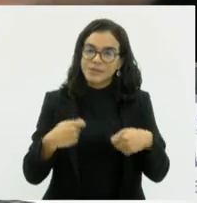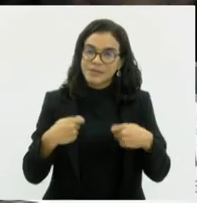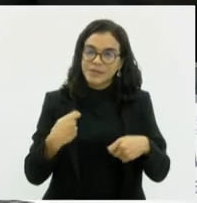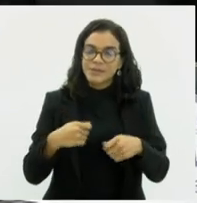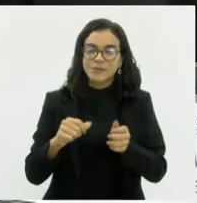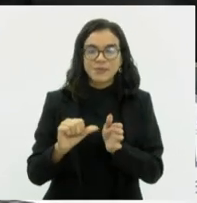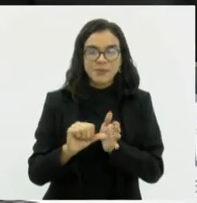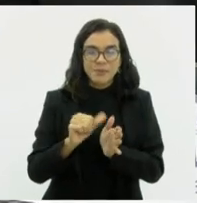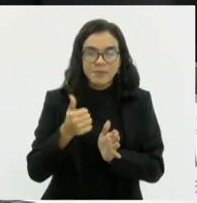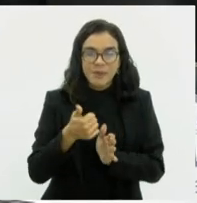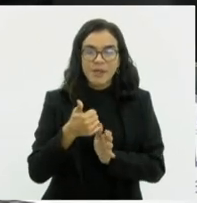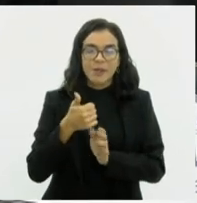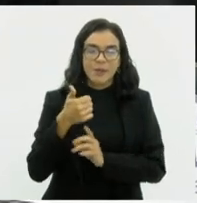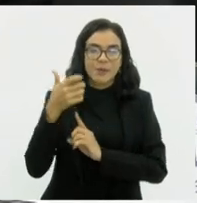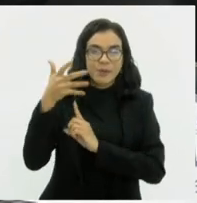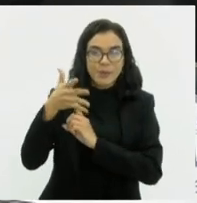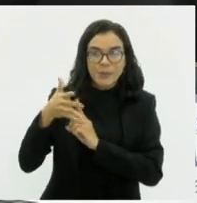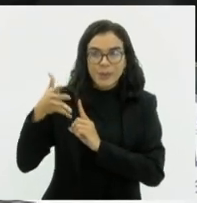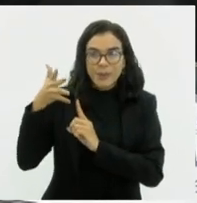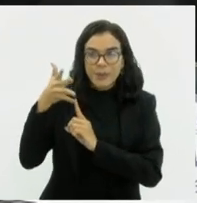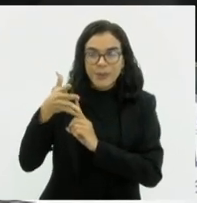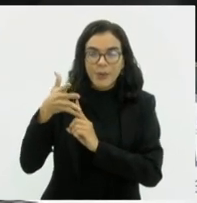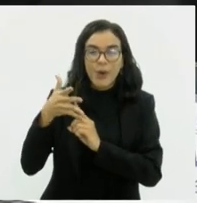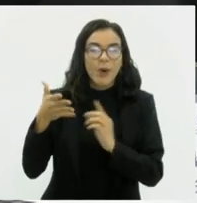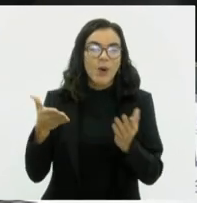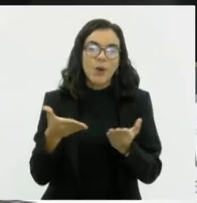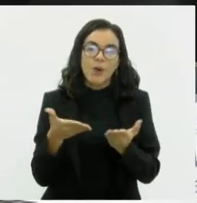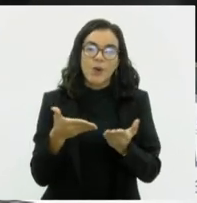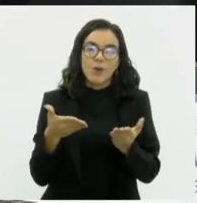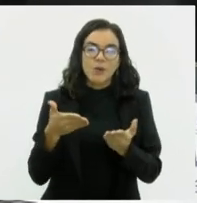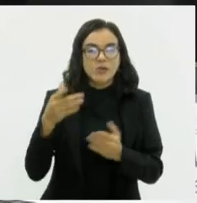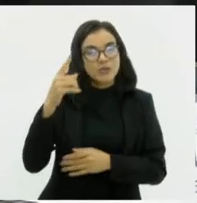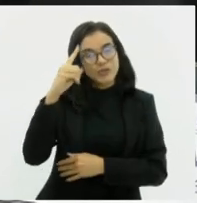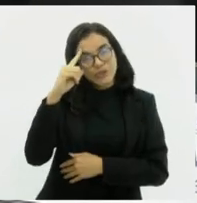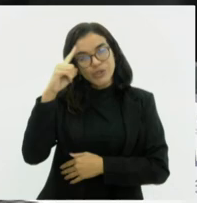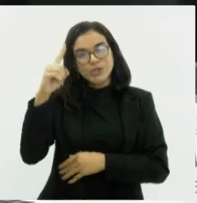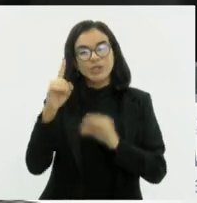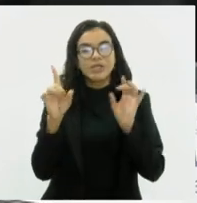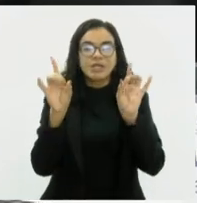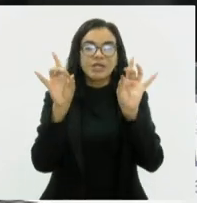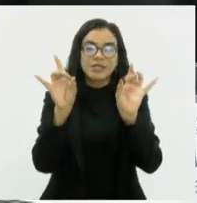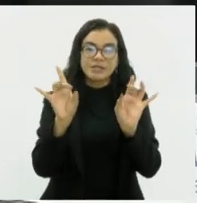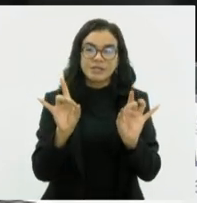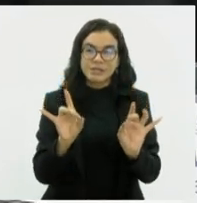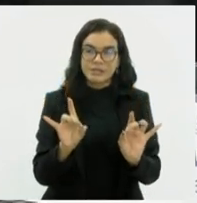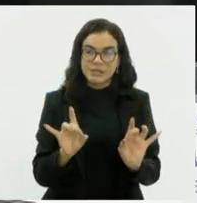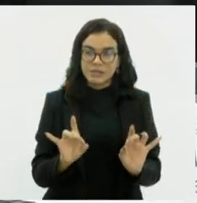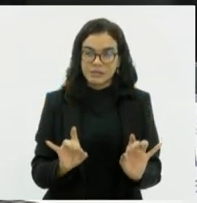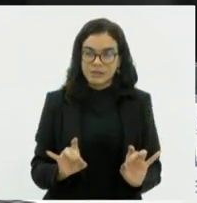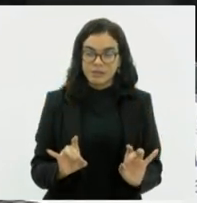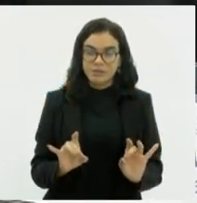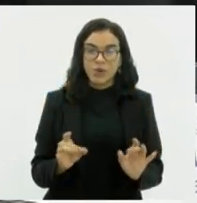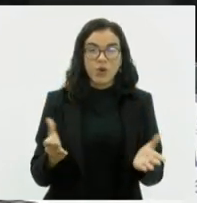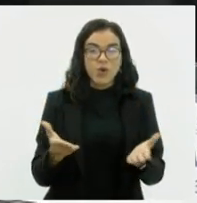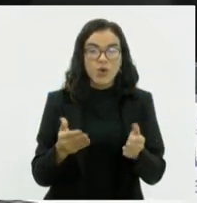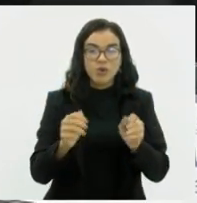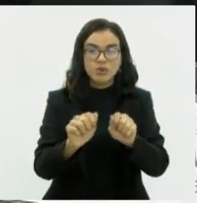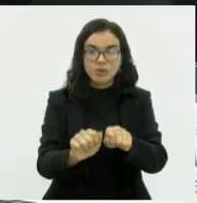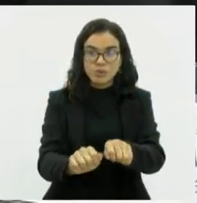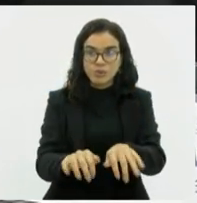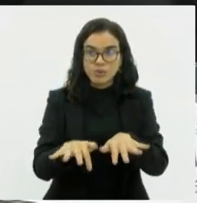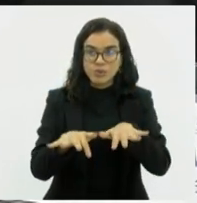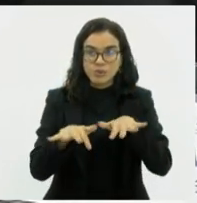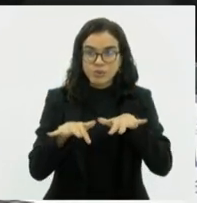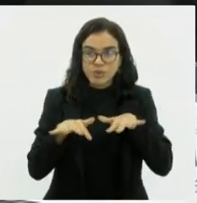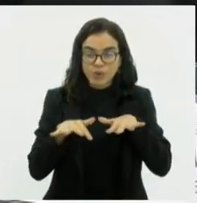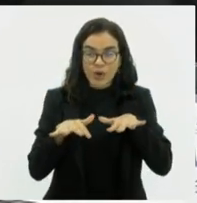palavra, né, num dia tão especial. Mas vir a esse plenário,